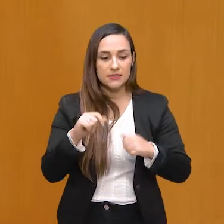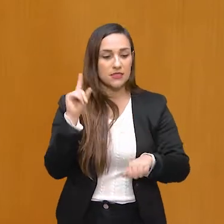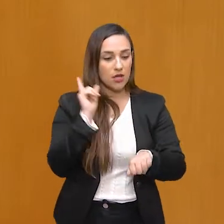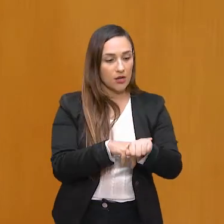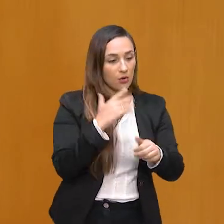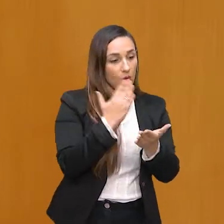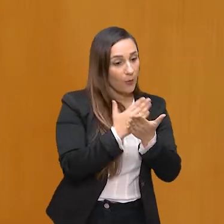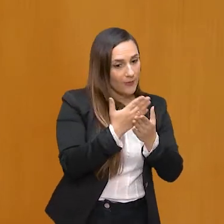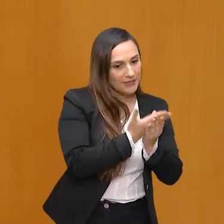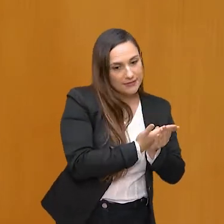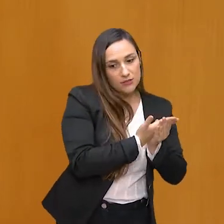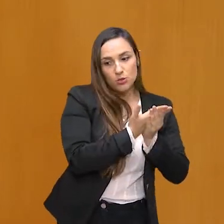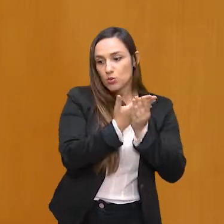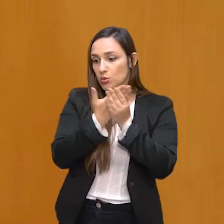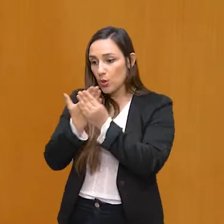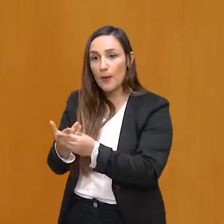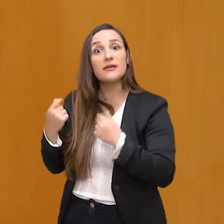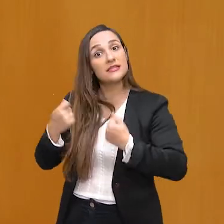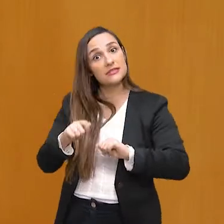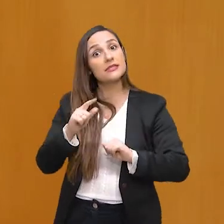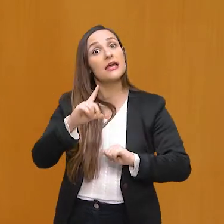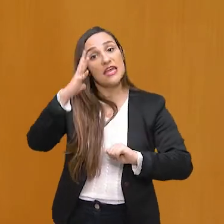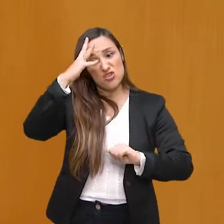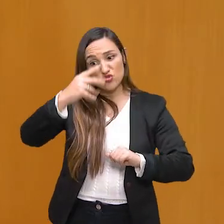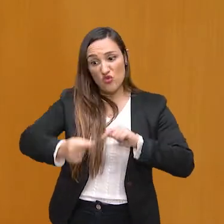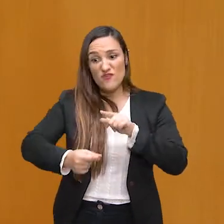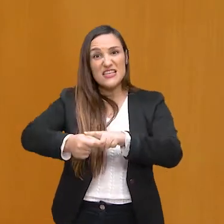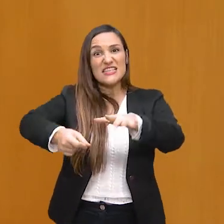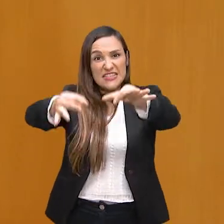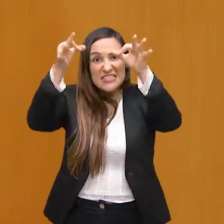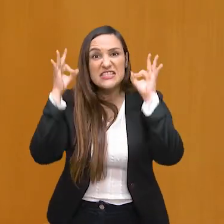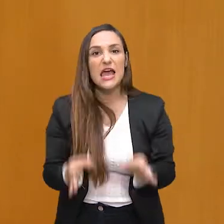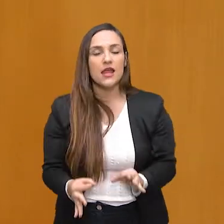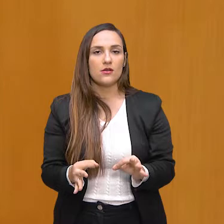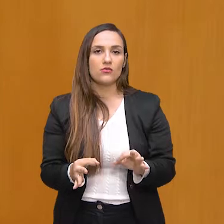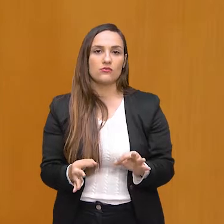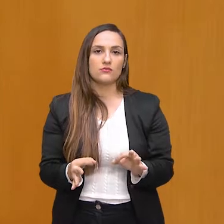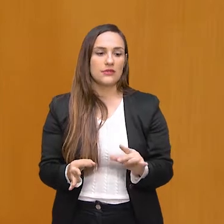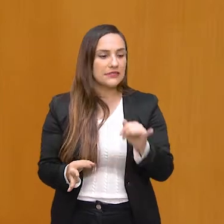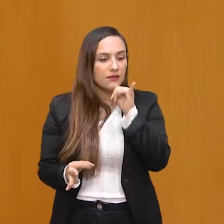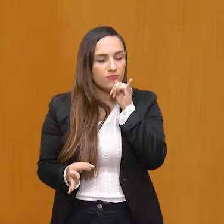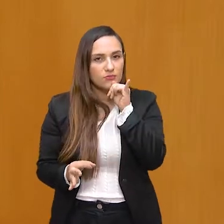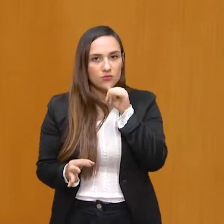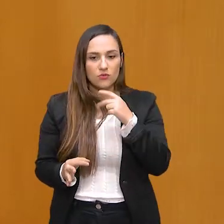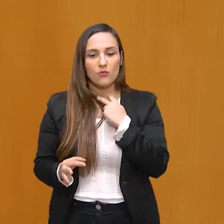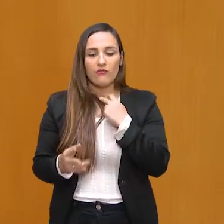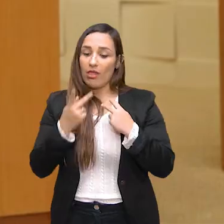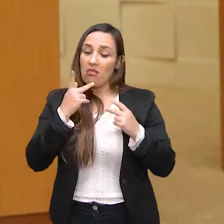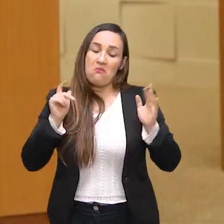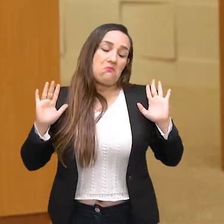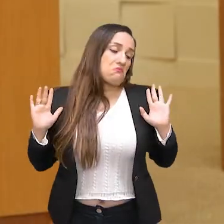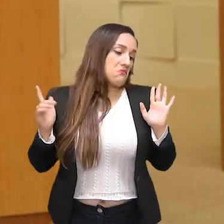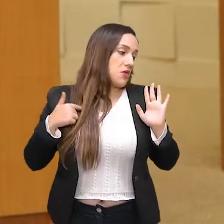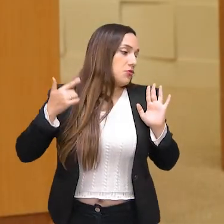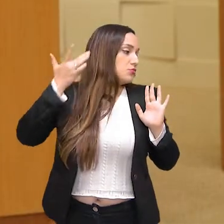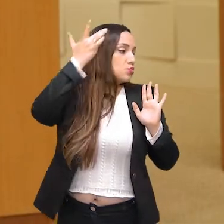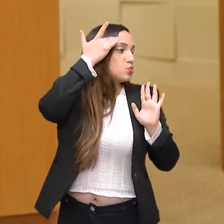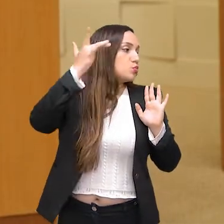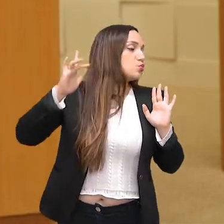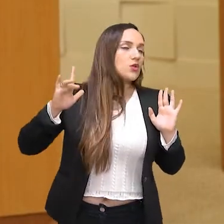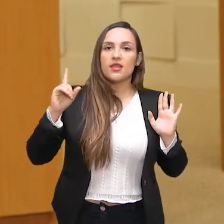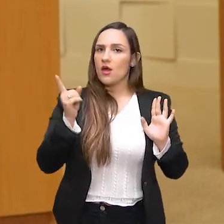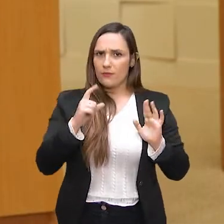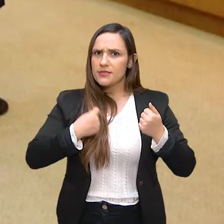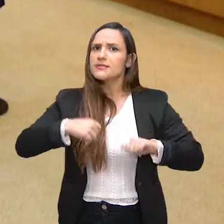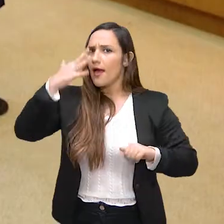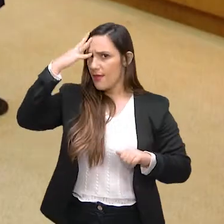ela consagra que ao final do processo eu tenho que entregar uma tutela efetiva à parte. Quer dizer, aquele bem da